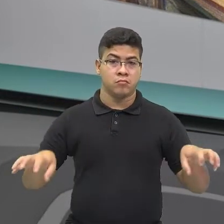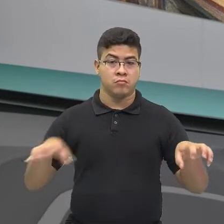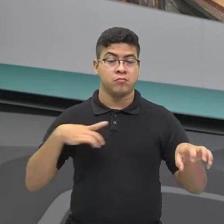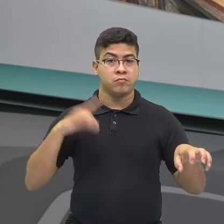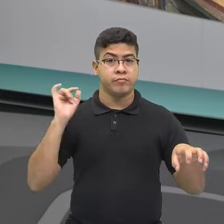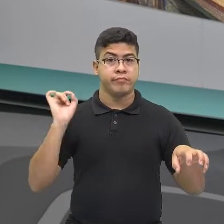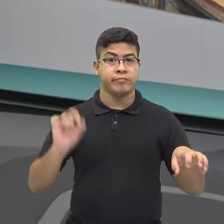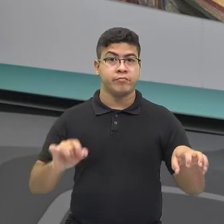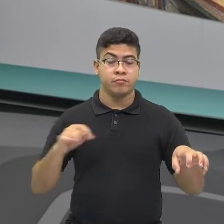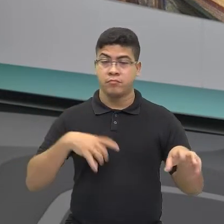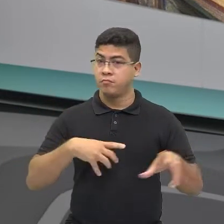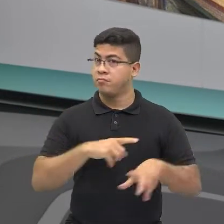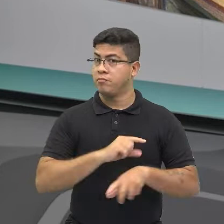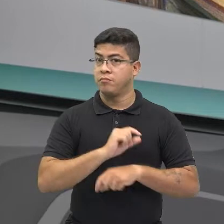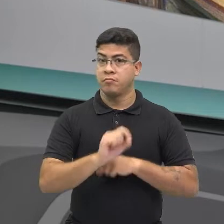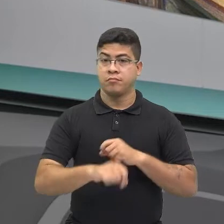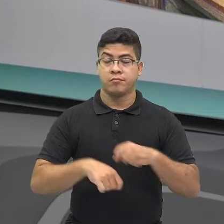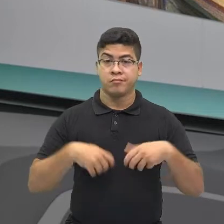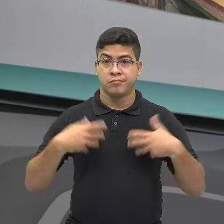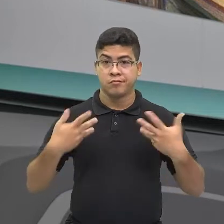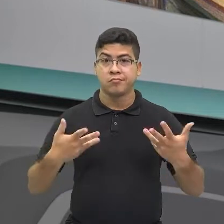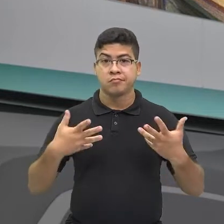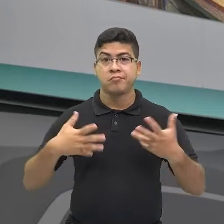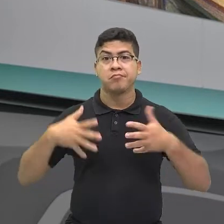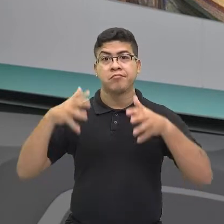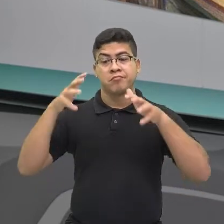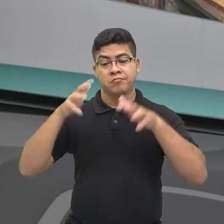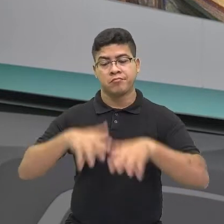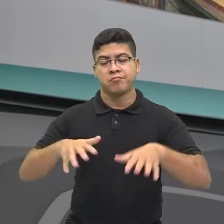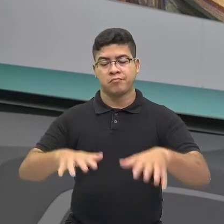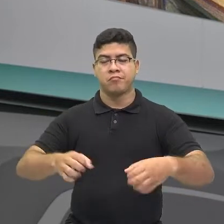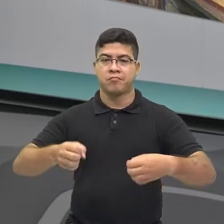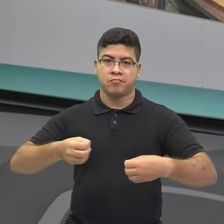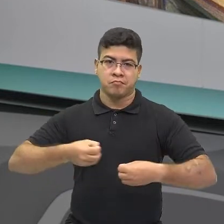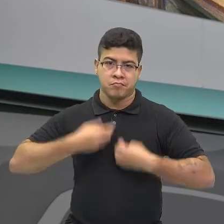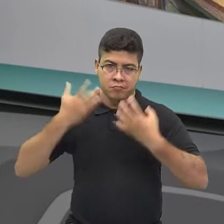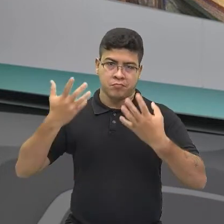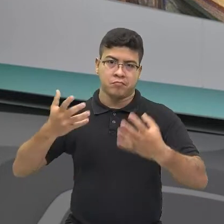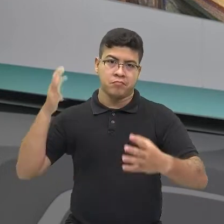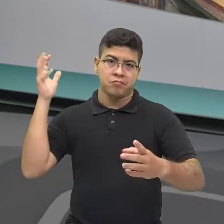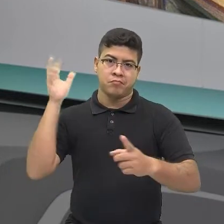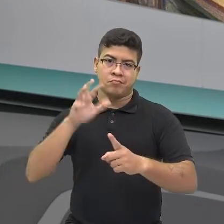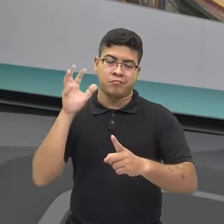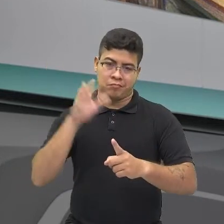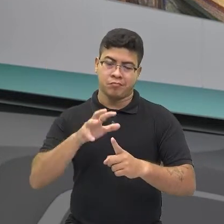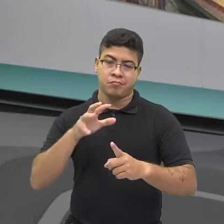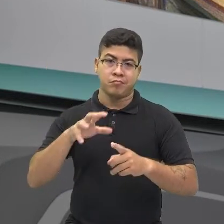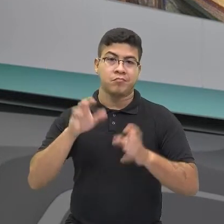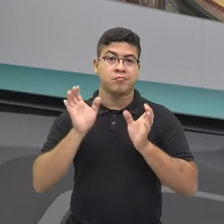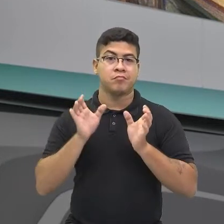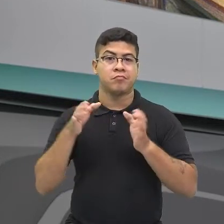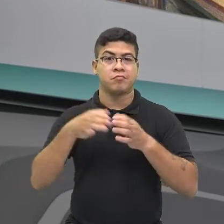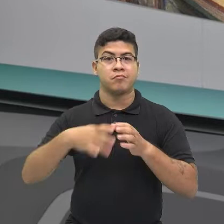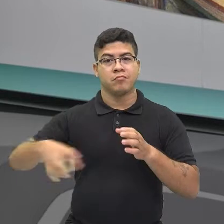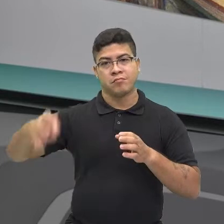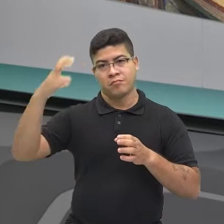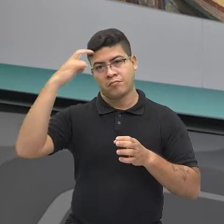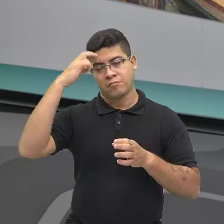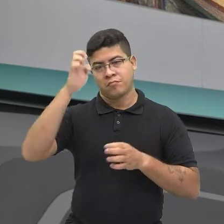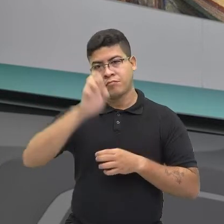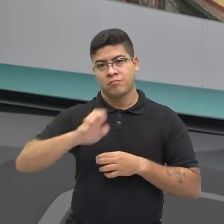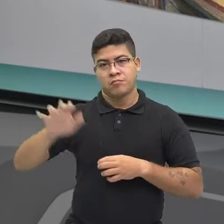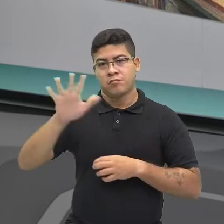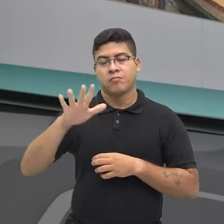a grande motivação das vanguardas culturais europeias. Uma nova visão sobre a arte, uma nova